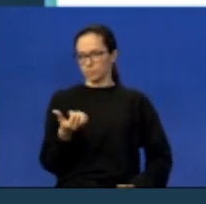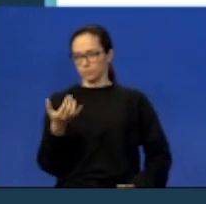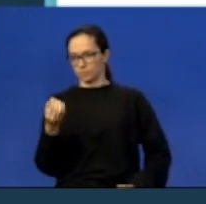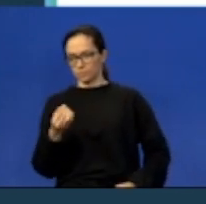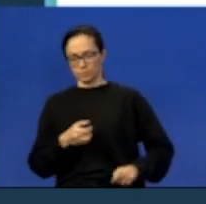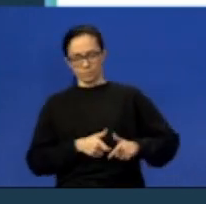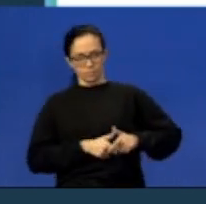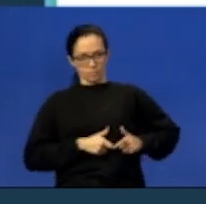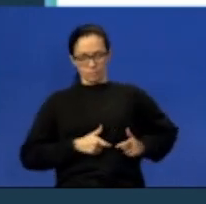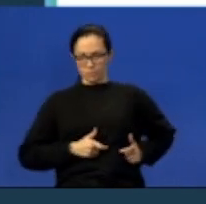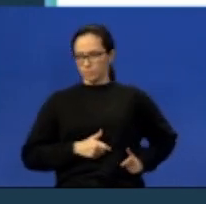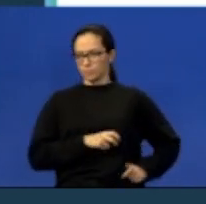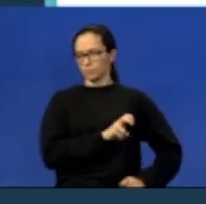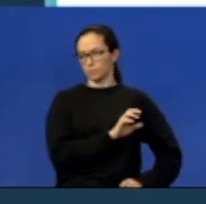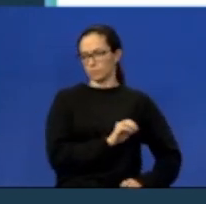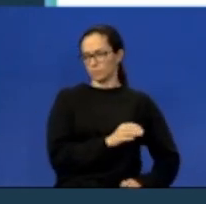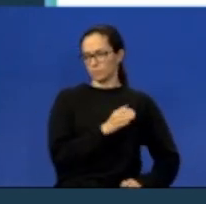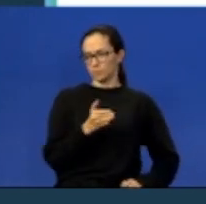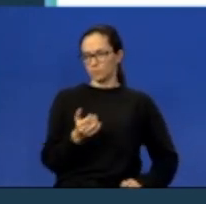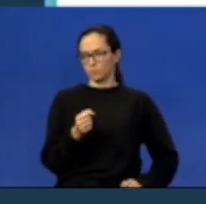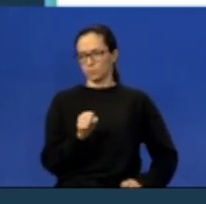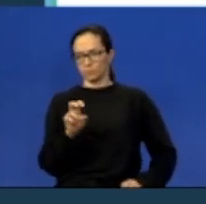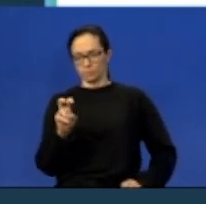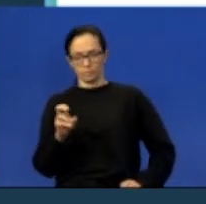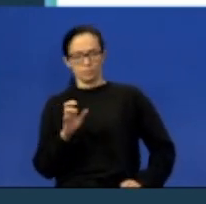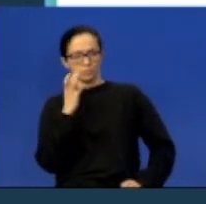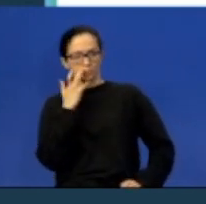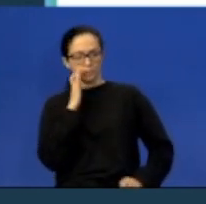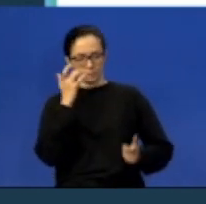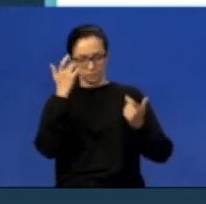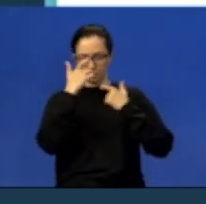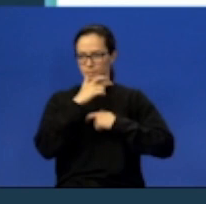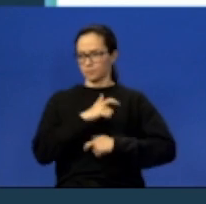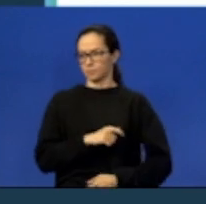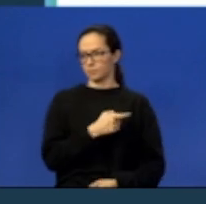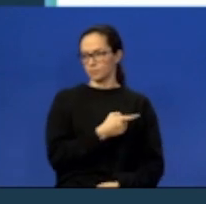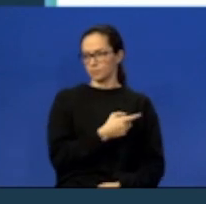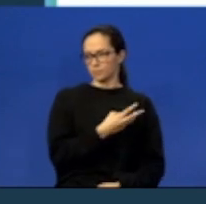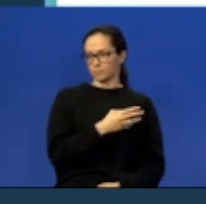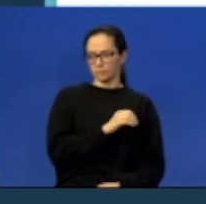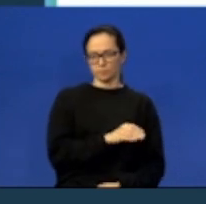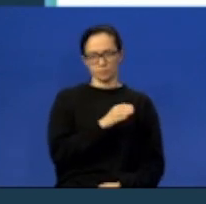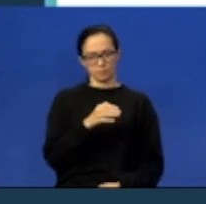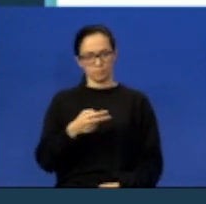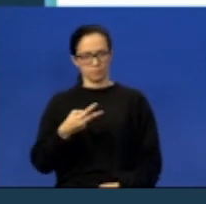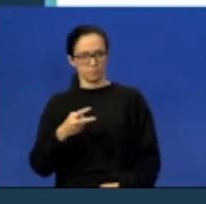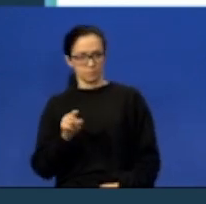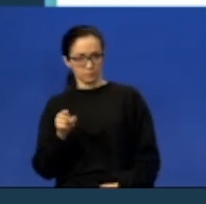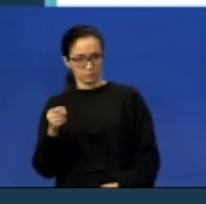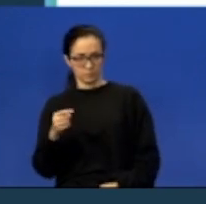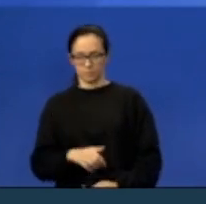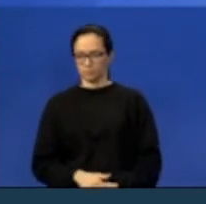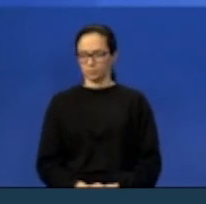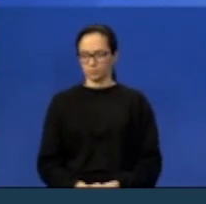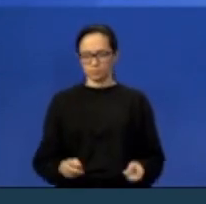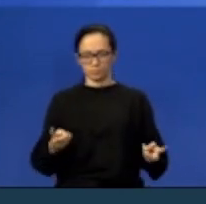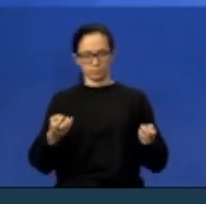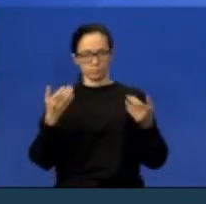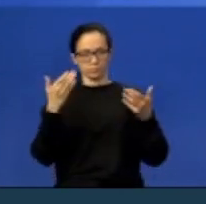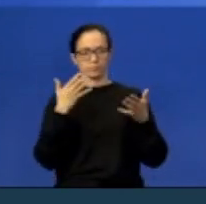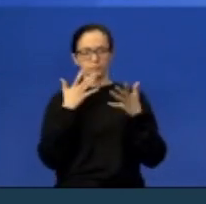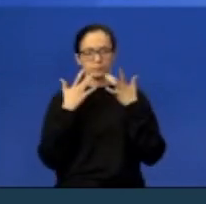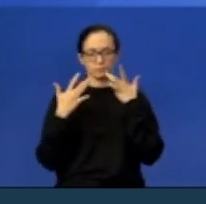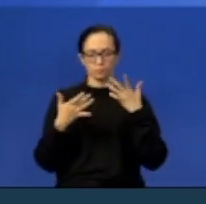o fígado de 50 a 85 e os ossos em torno de 130 a 2000. Portanto, a coloração da